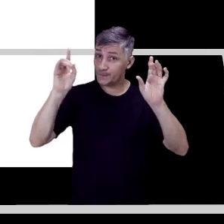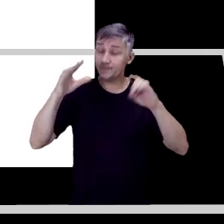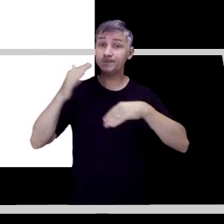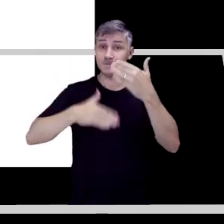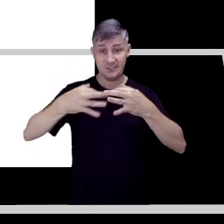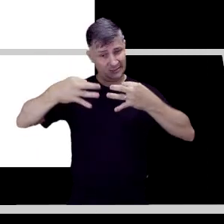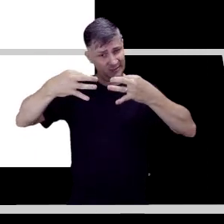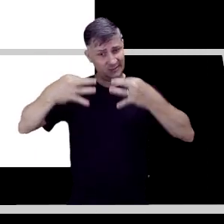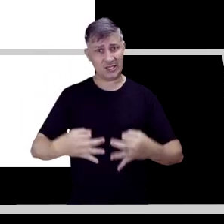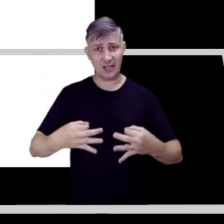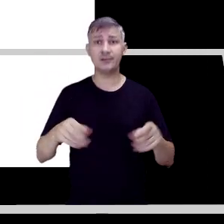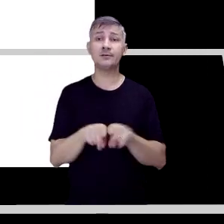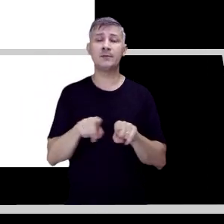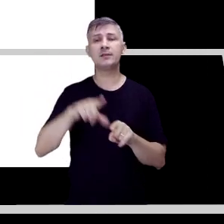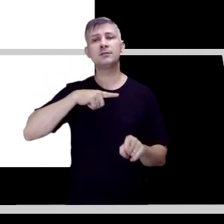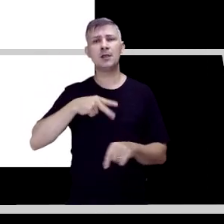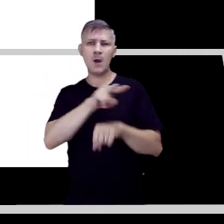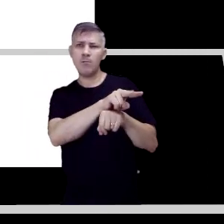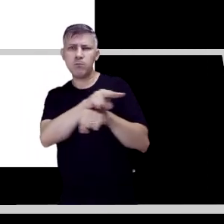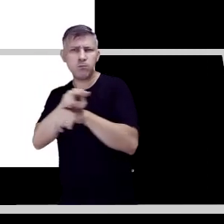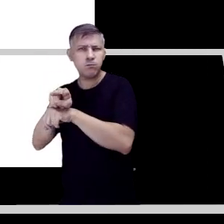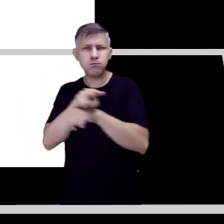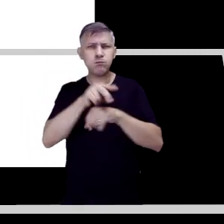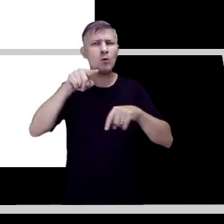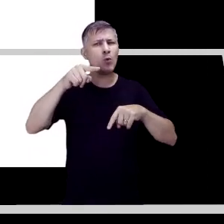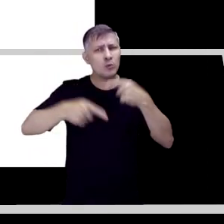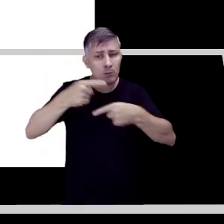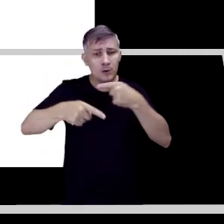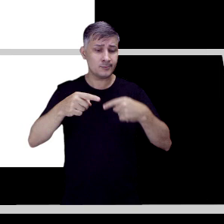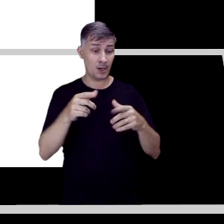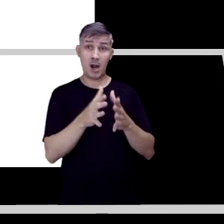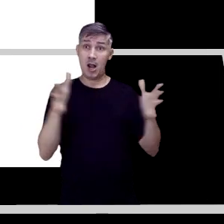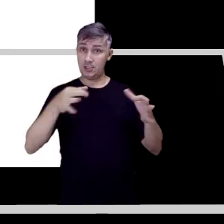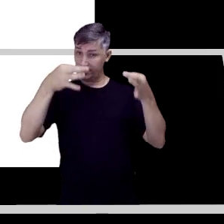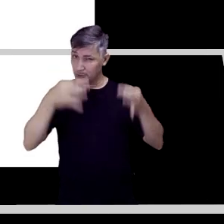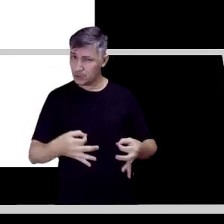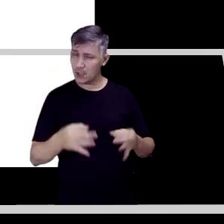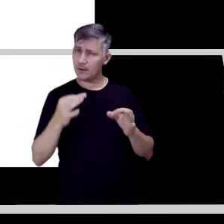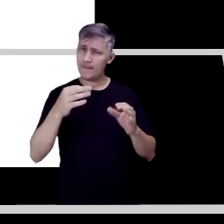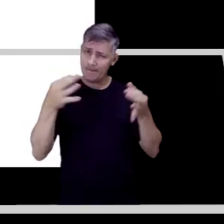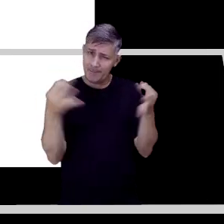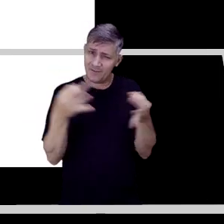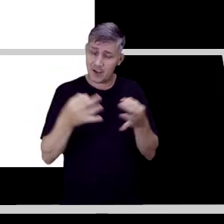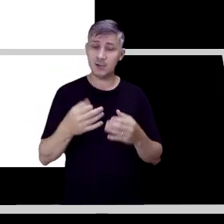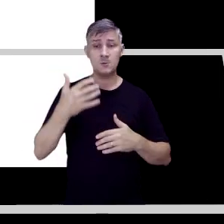características superficiais estejam corretas. Depois há um monitoramento muito grande